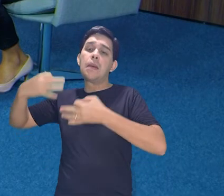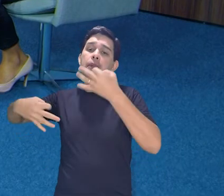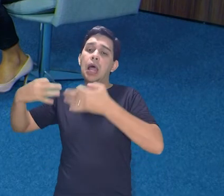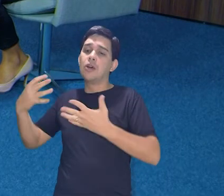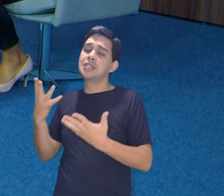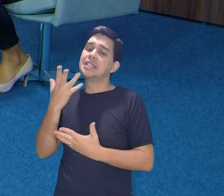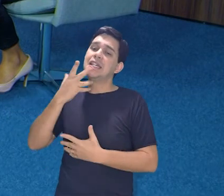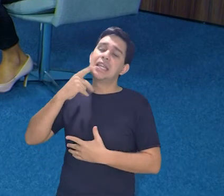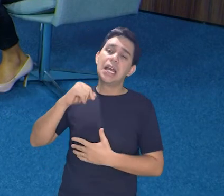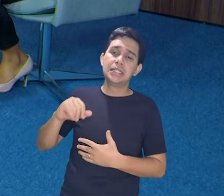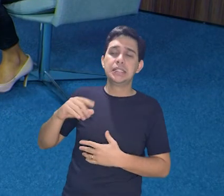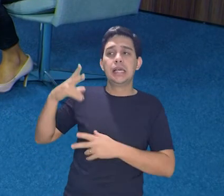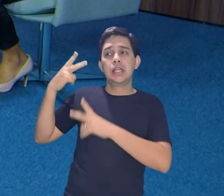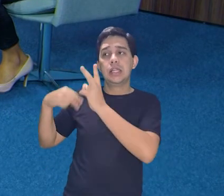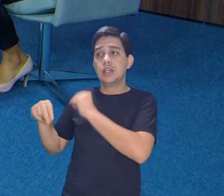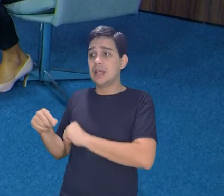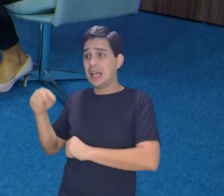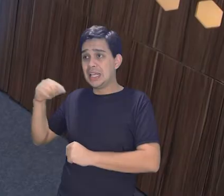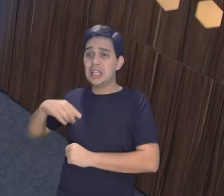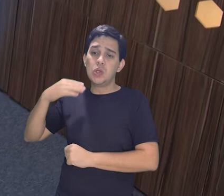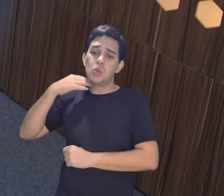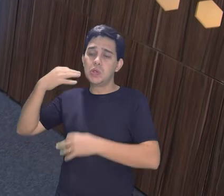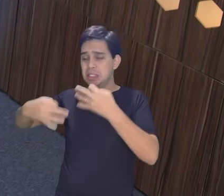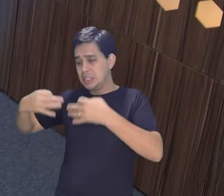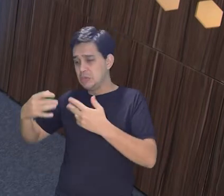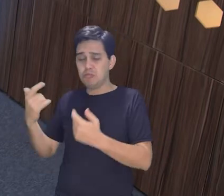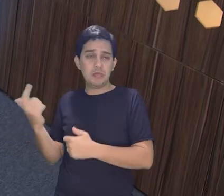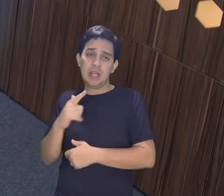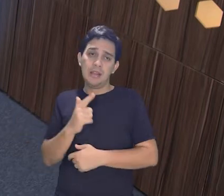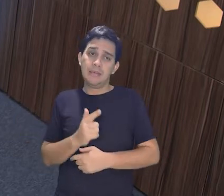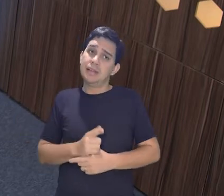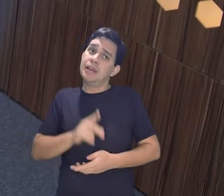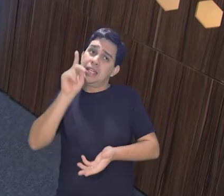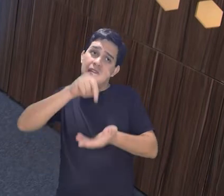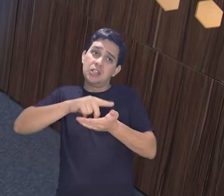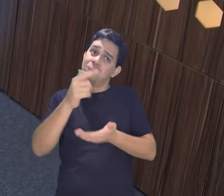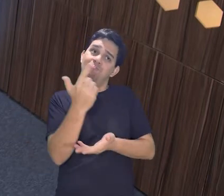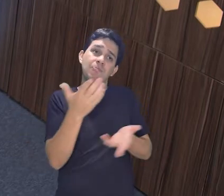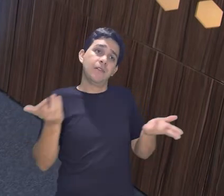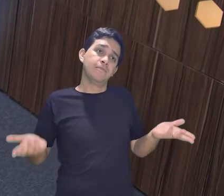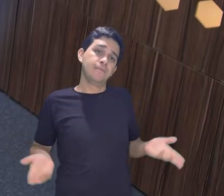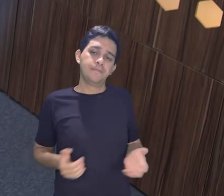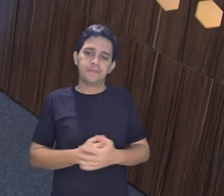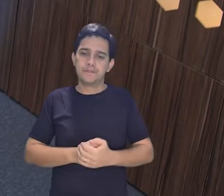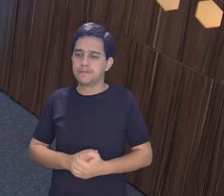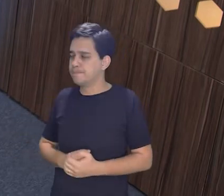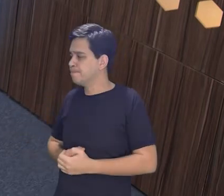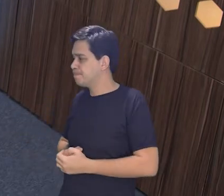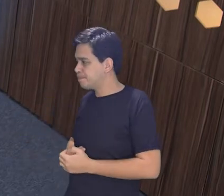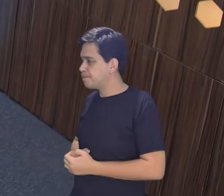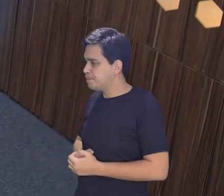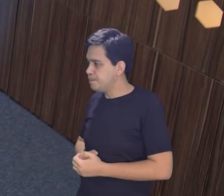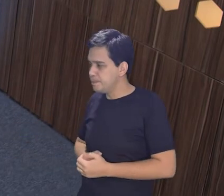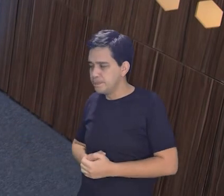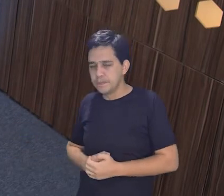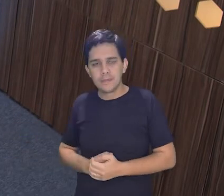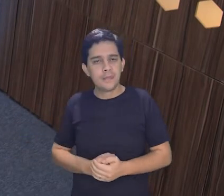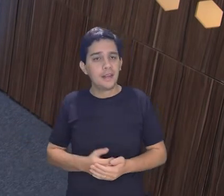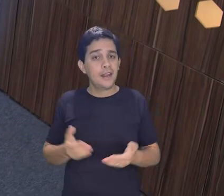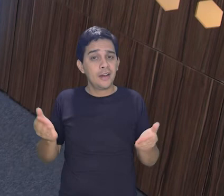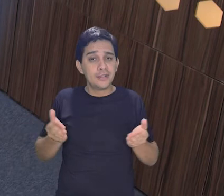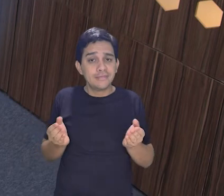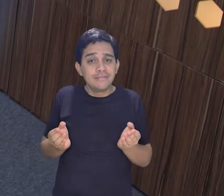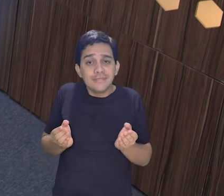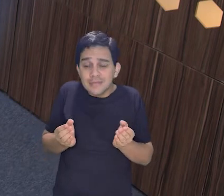no estado do Rio de Janeiro. Estamos caminhando para isso, mas ainda não é uma realidade, infelizmente. E nós vamos continuar acompanhando o trabalho